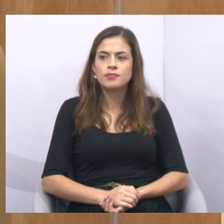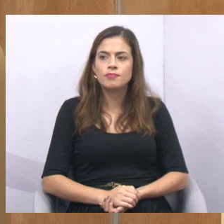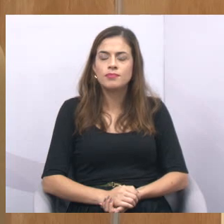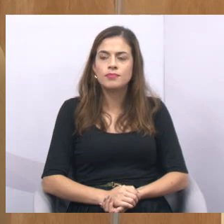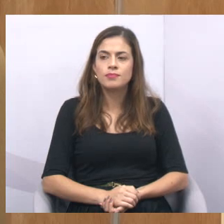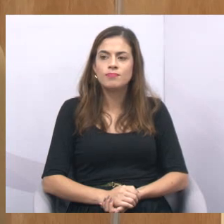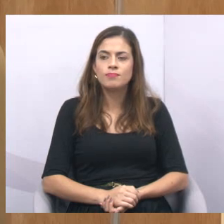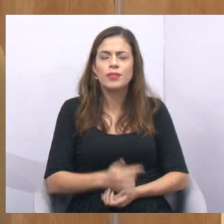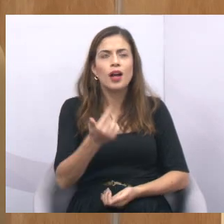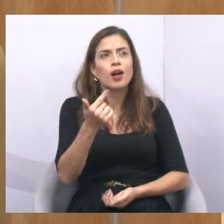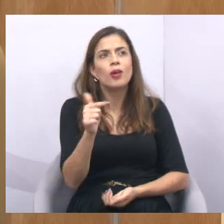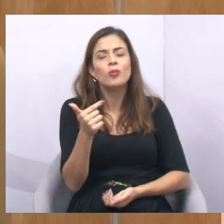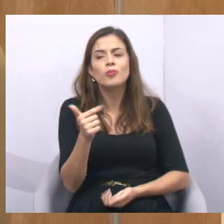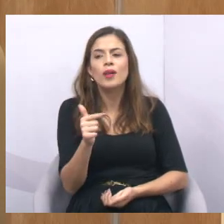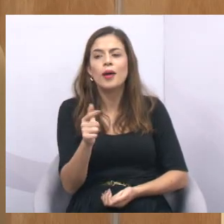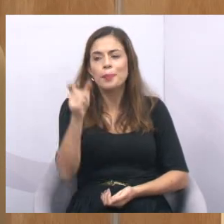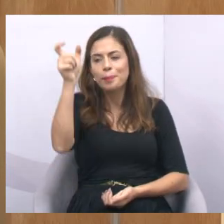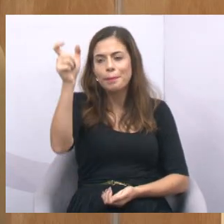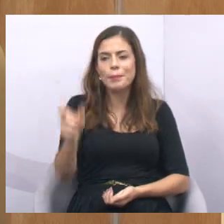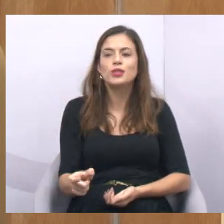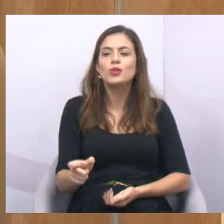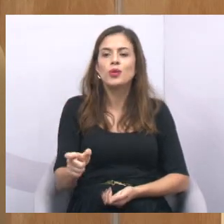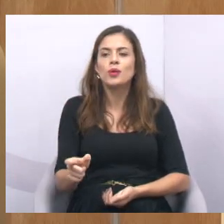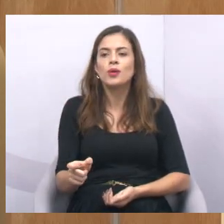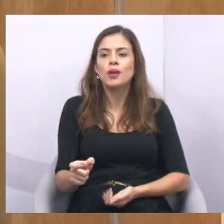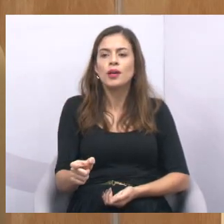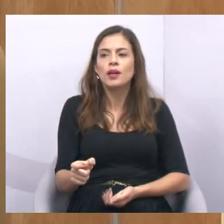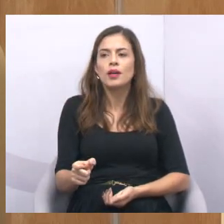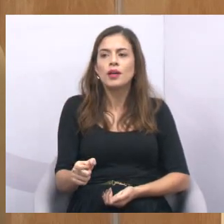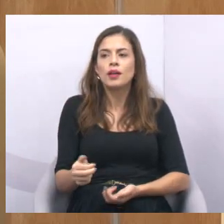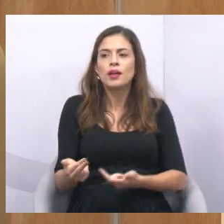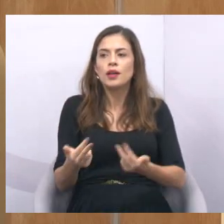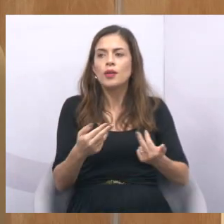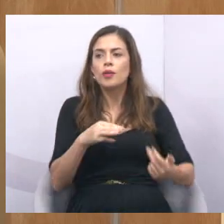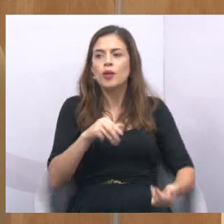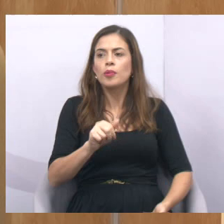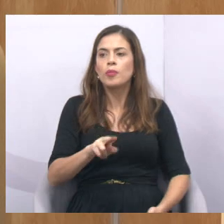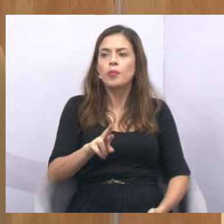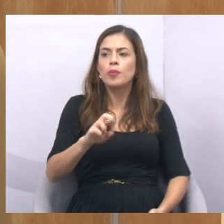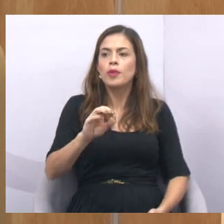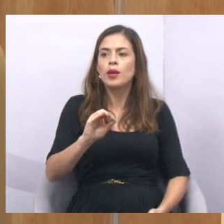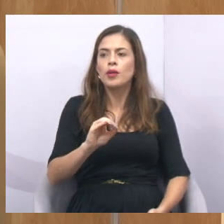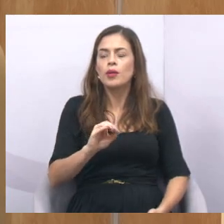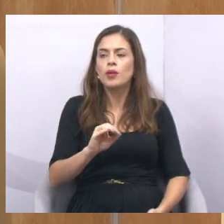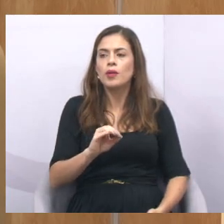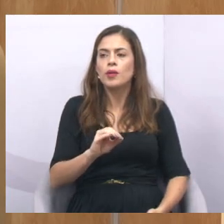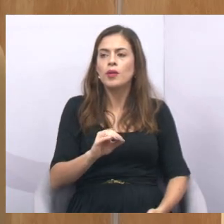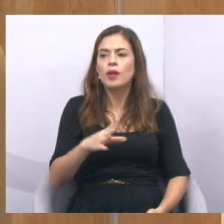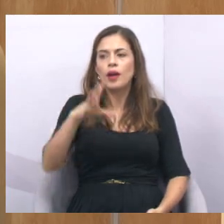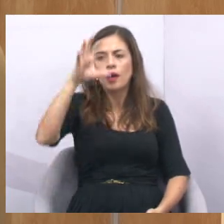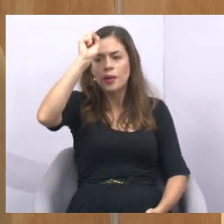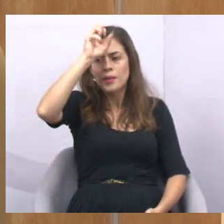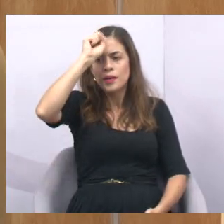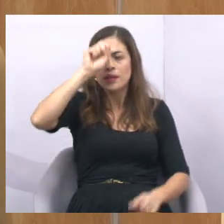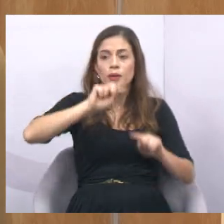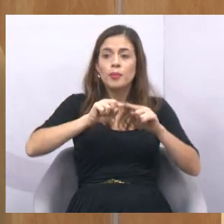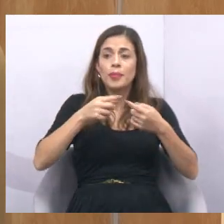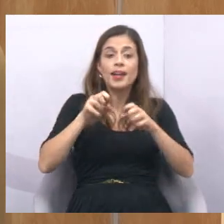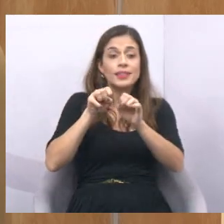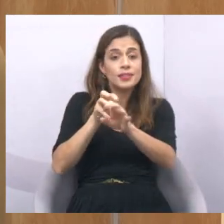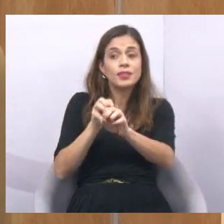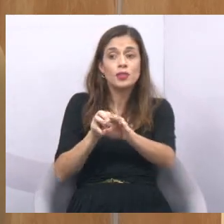Não existe uma pessoa. Foi como o Mauro disse aqui, que ele aprendeu, mas ele ensinou